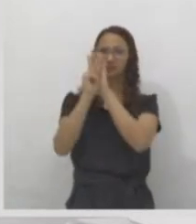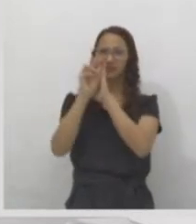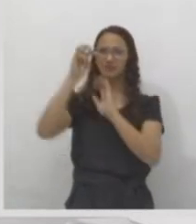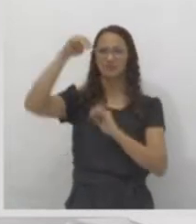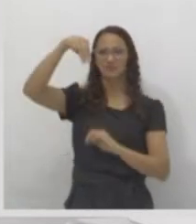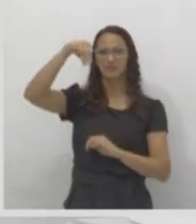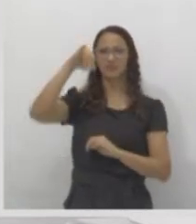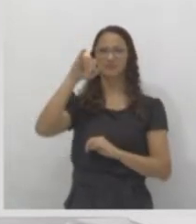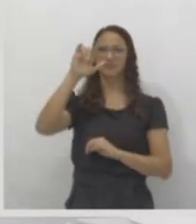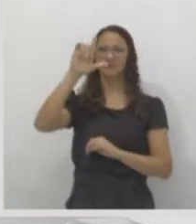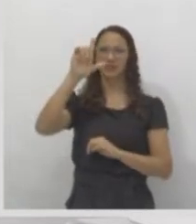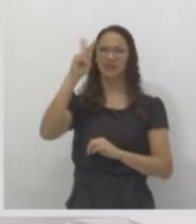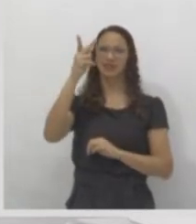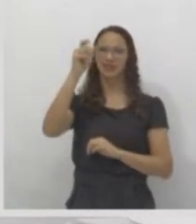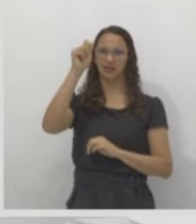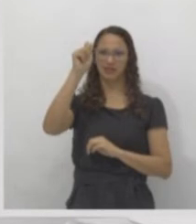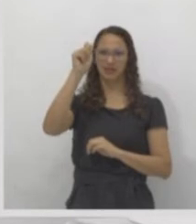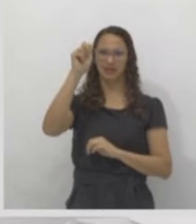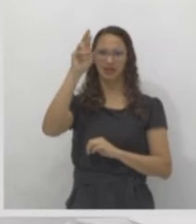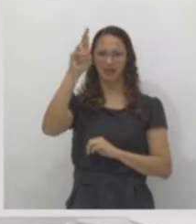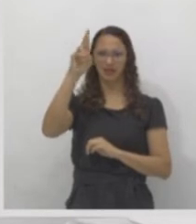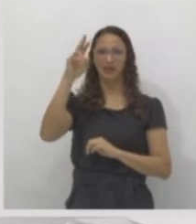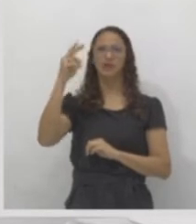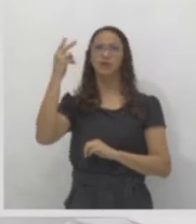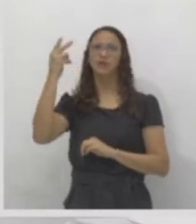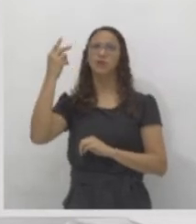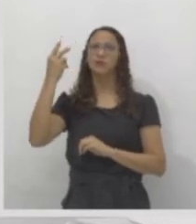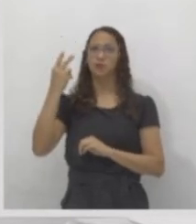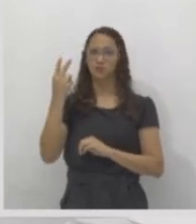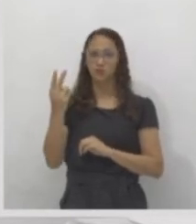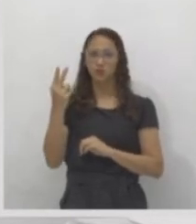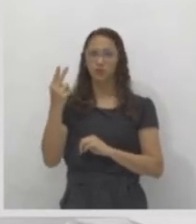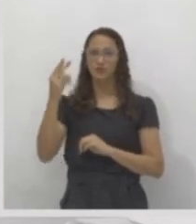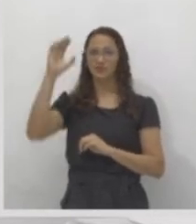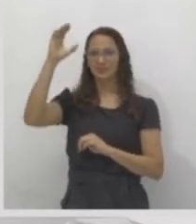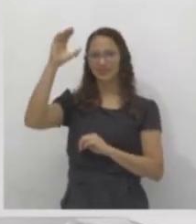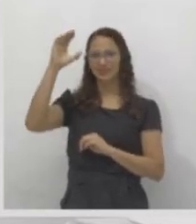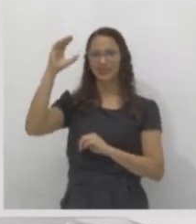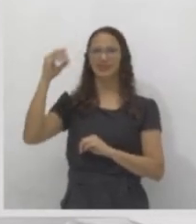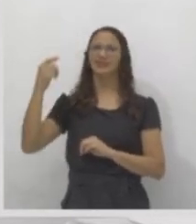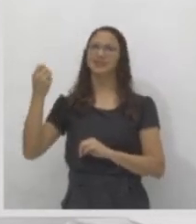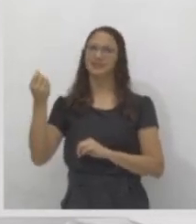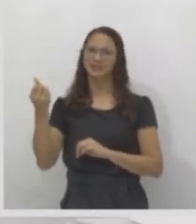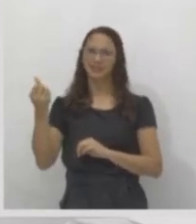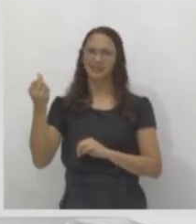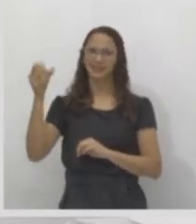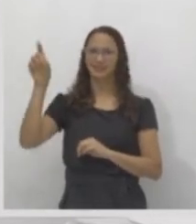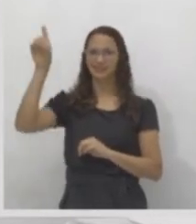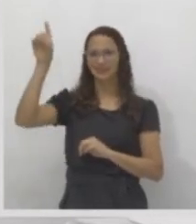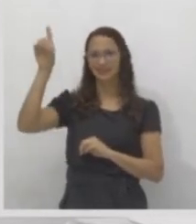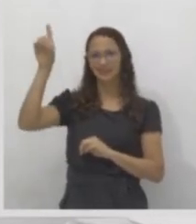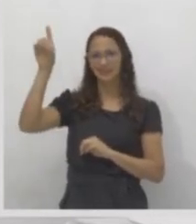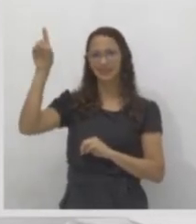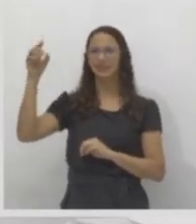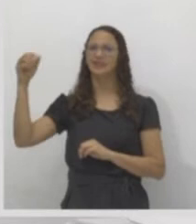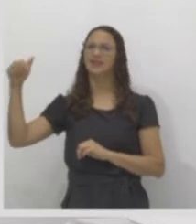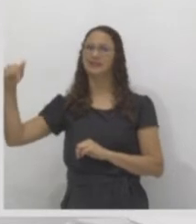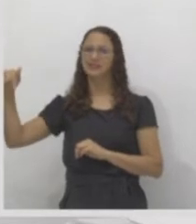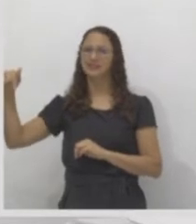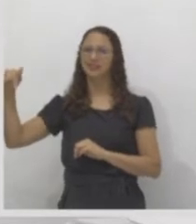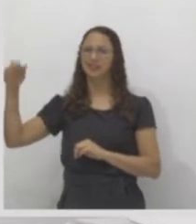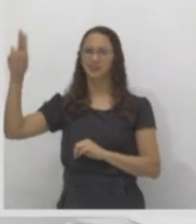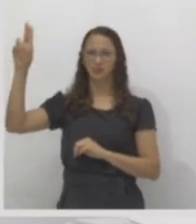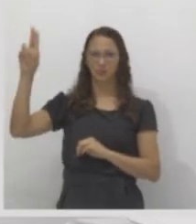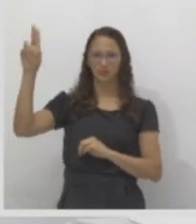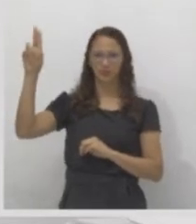na centena, o 6 na dezena e o 7 na unidade, parabéns, você